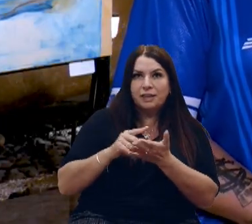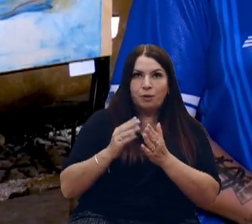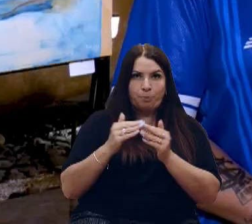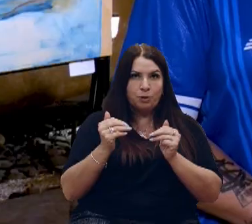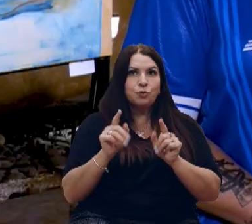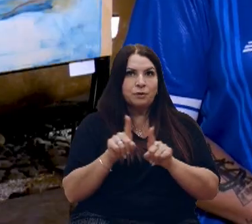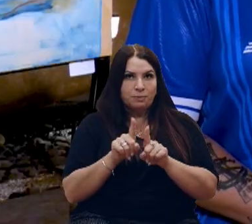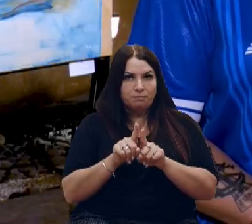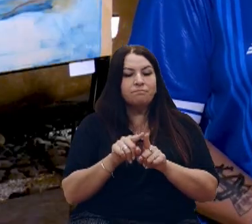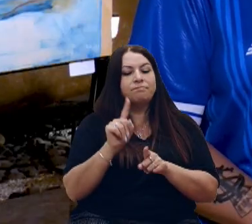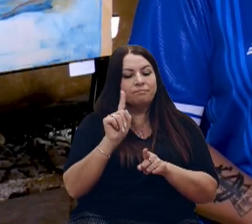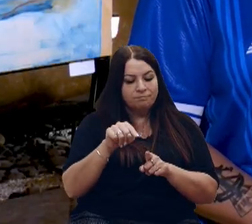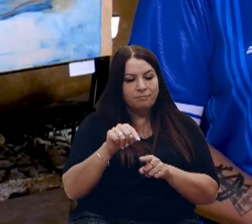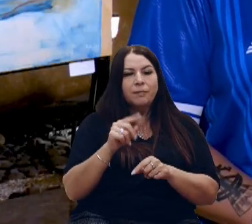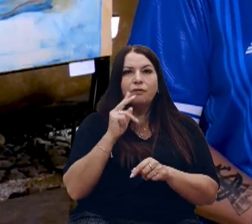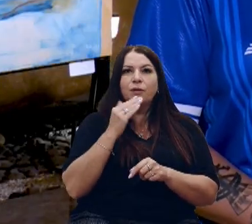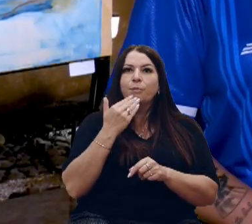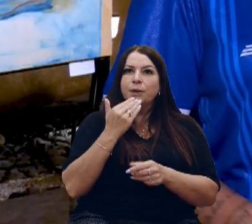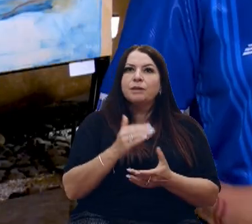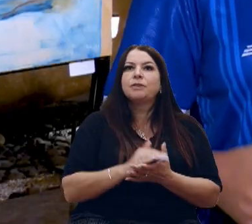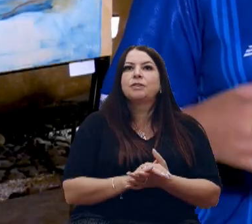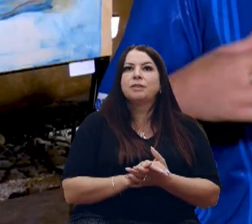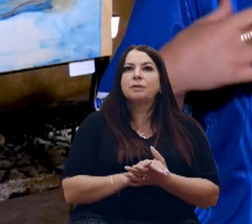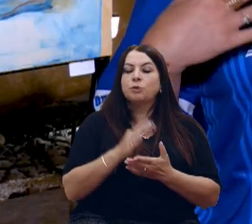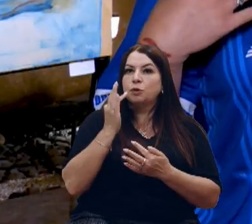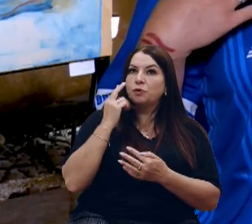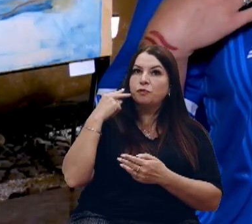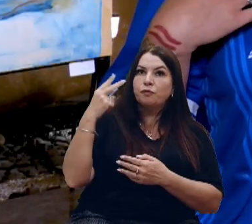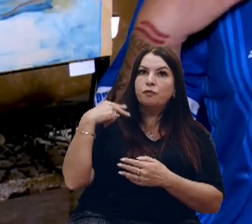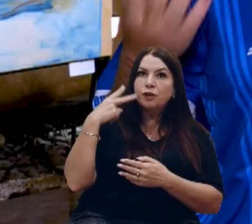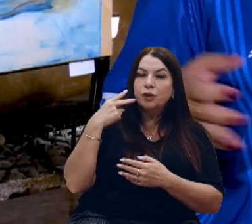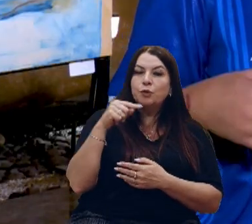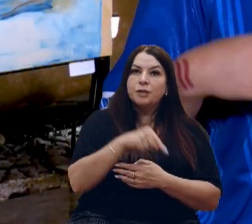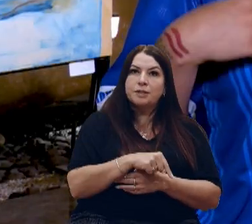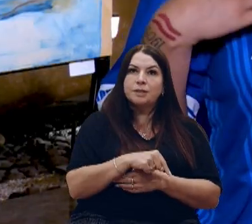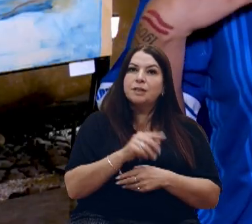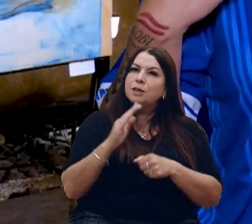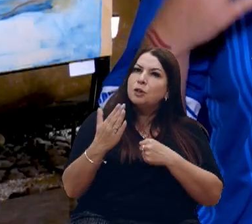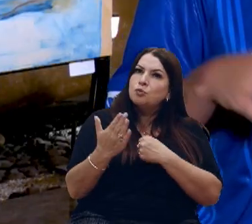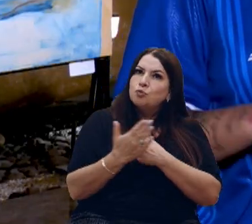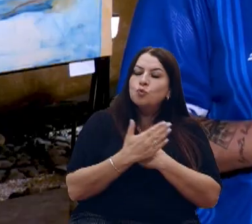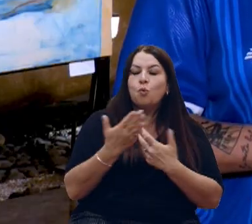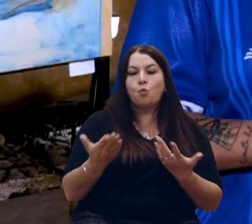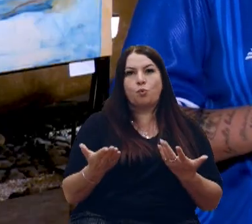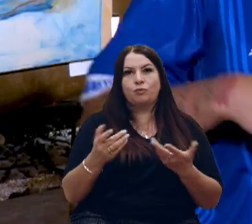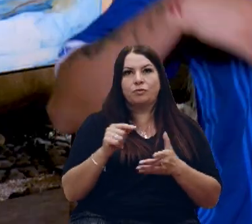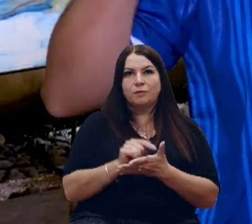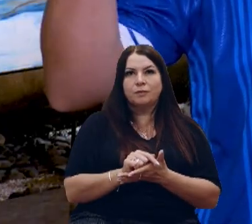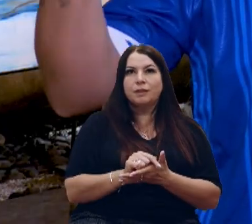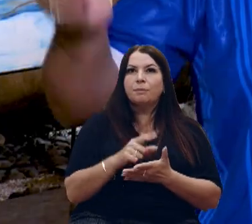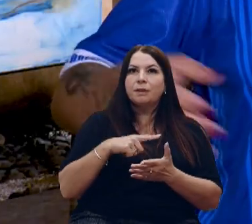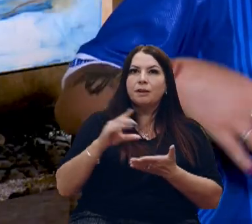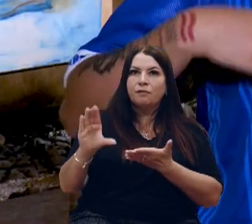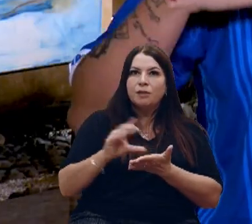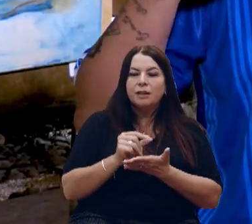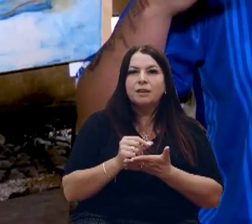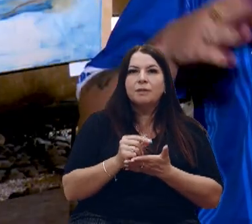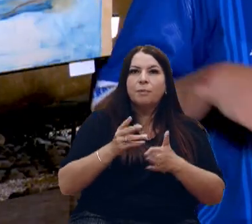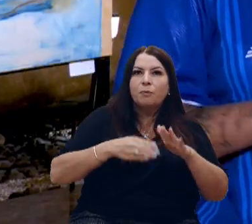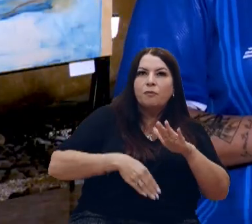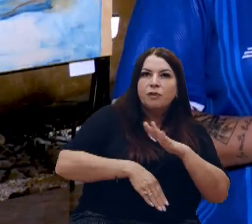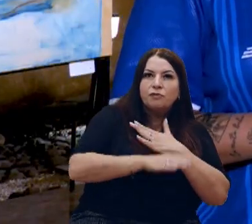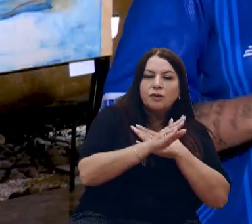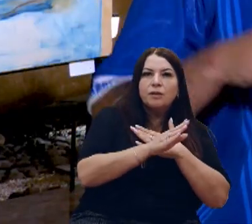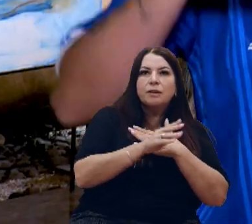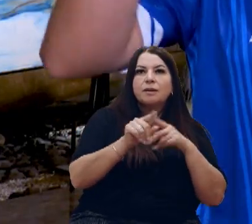também, né? Isso, a gente veio pedir para que os vereadores nos ajudem, né? Para a gente ter verbas para conseguir viajar, porque a